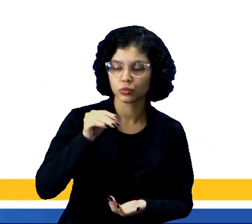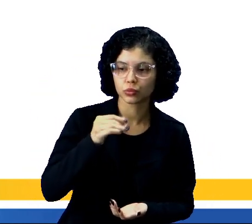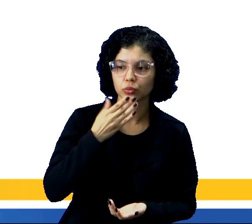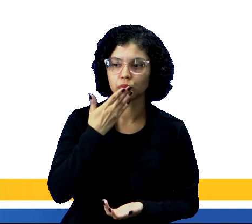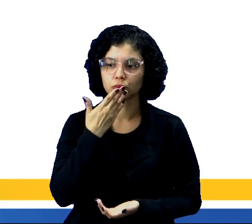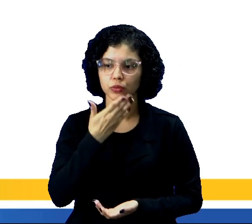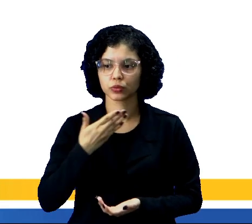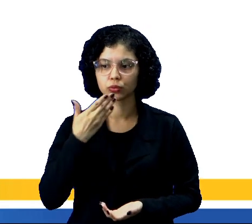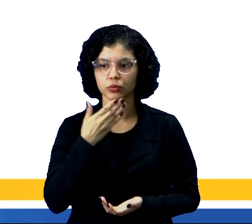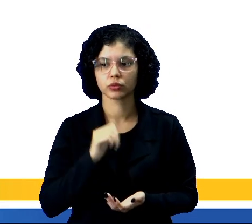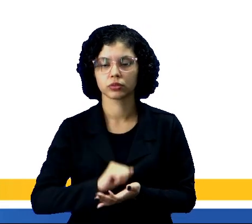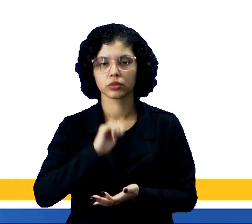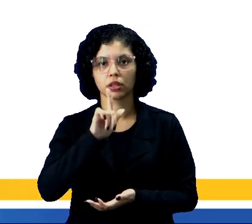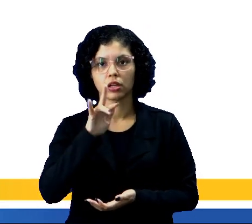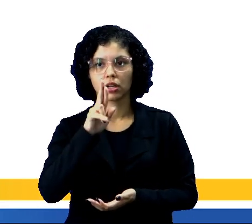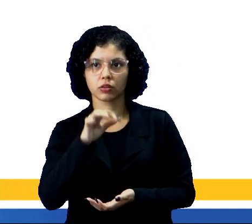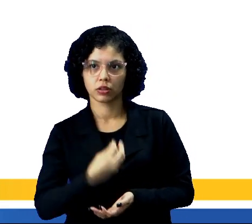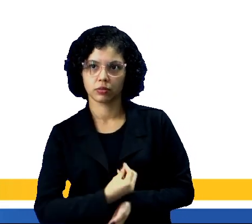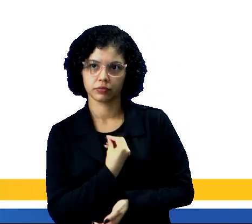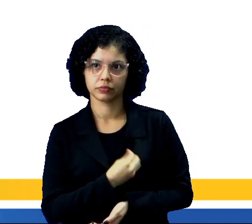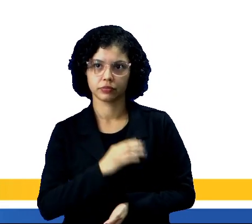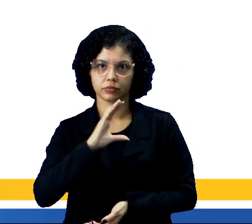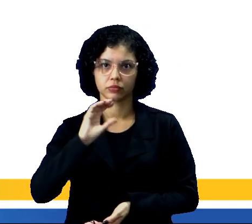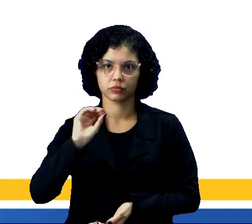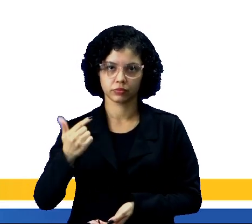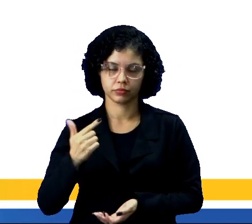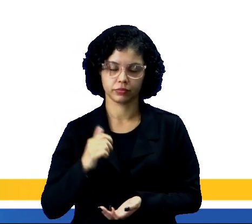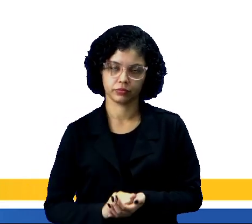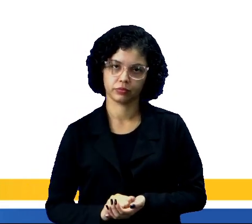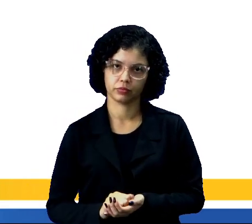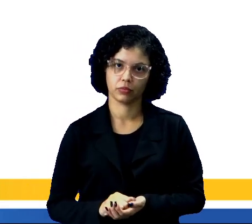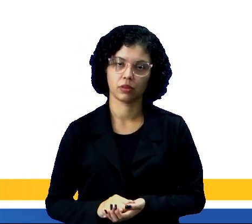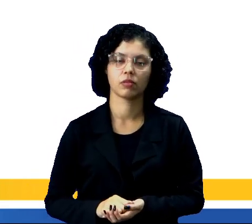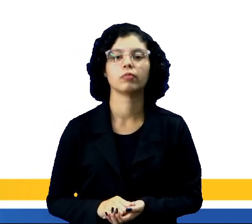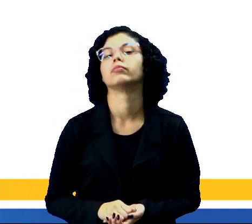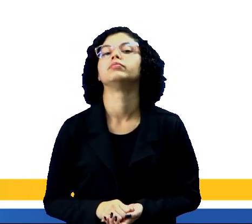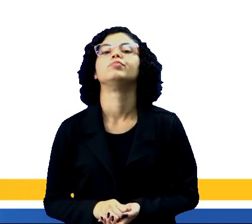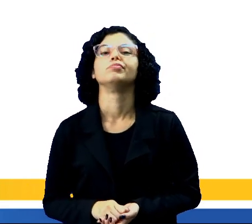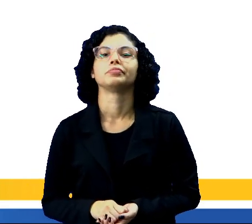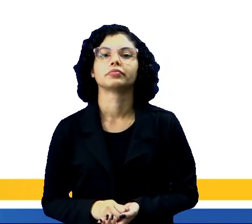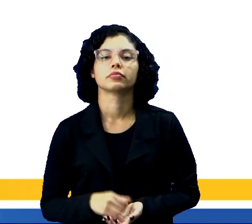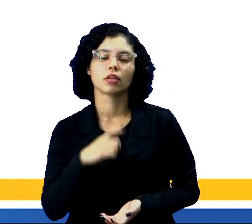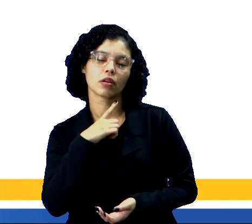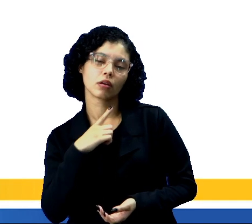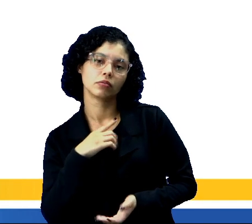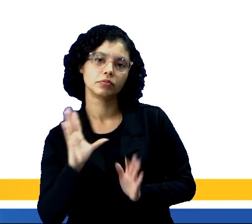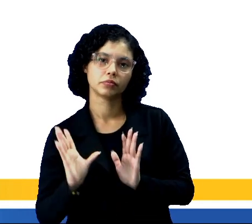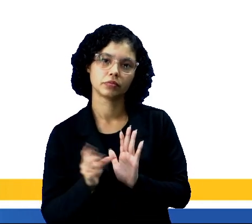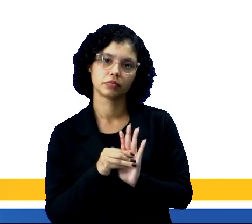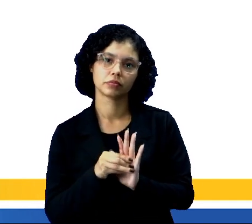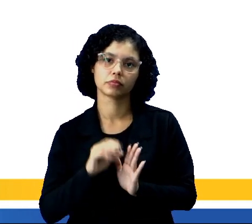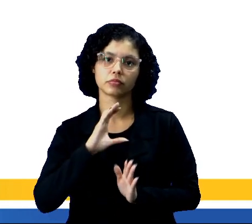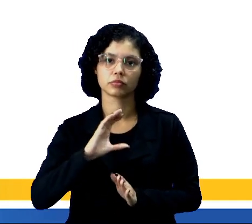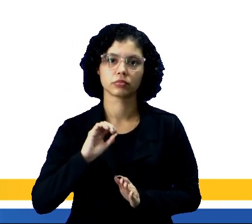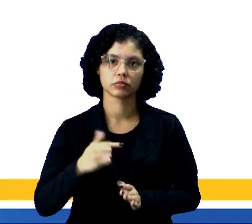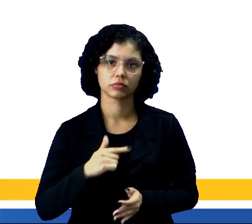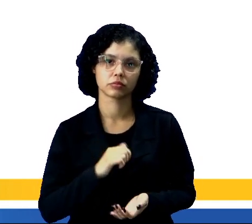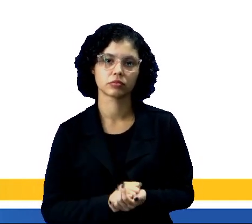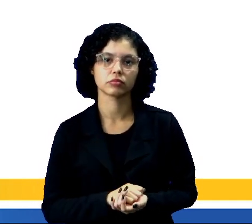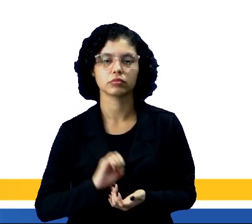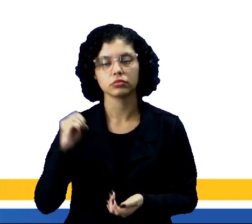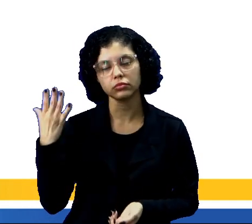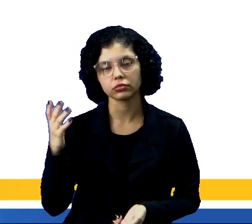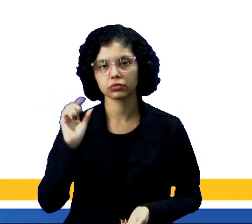é a glicose, e nós temos também a presença de CO2. E com esse CO2 tem então a fixação do carbono, que